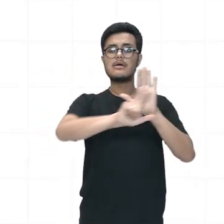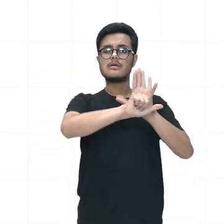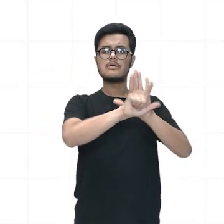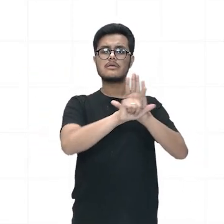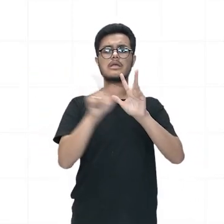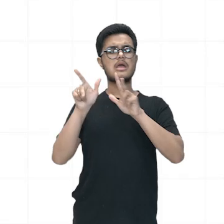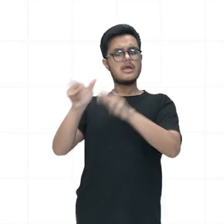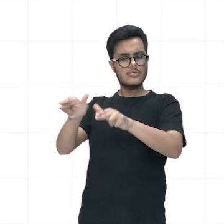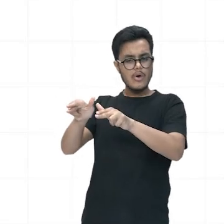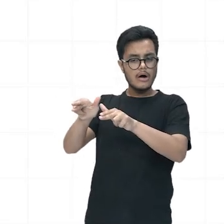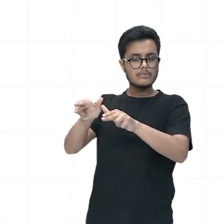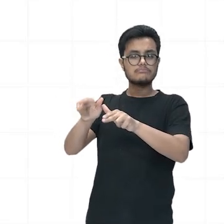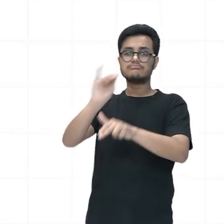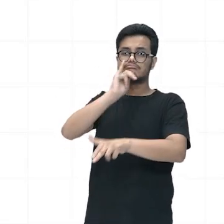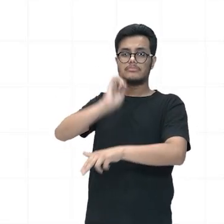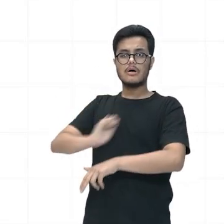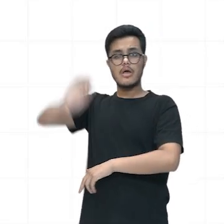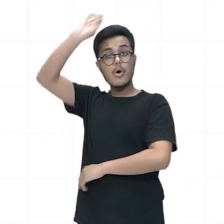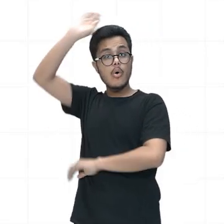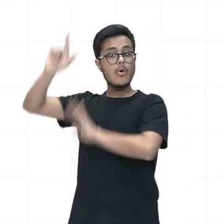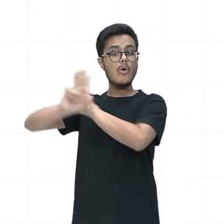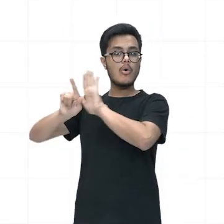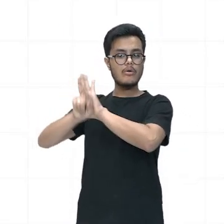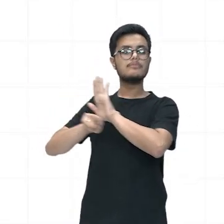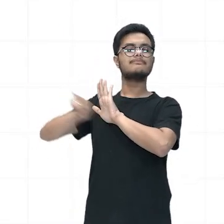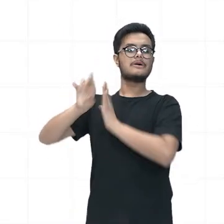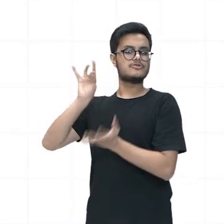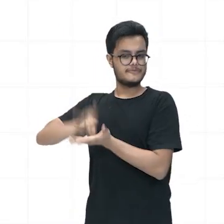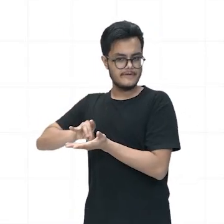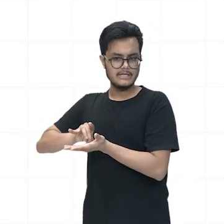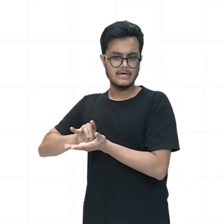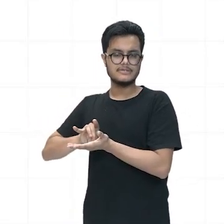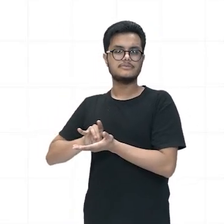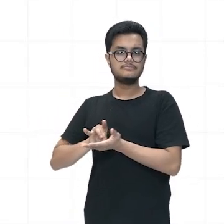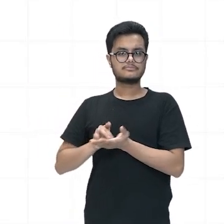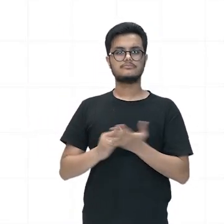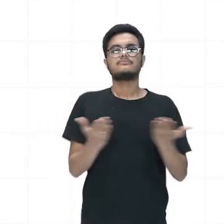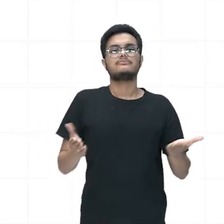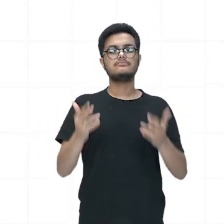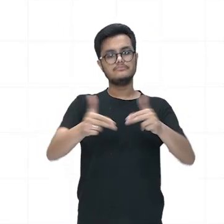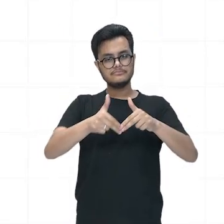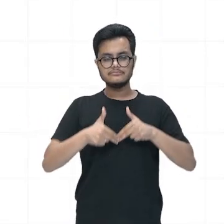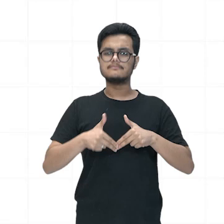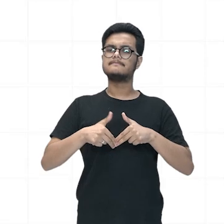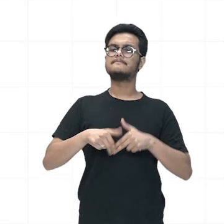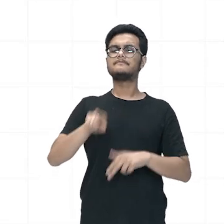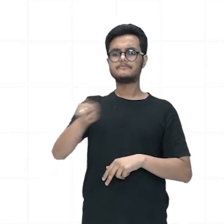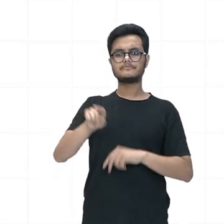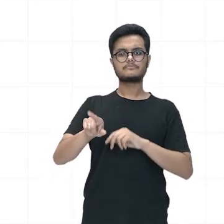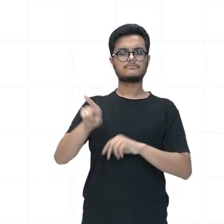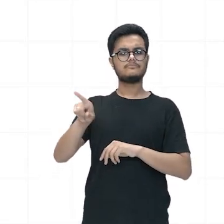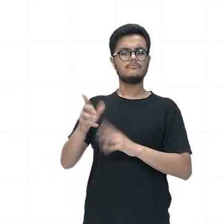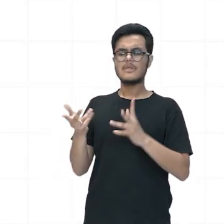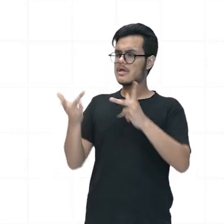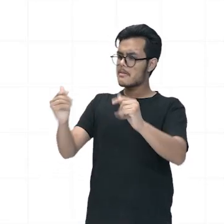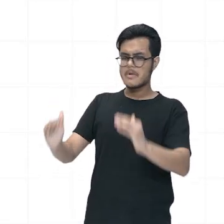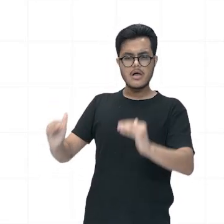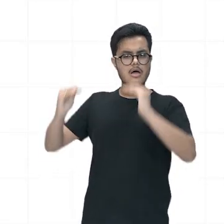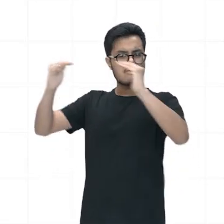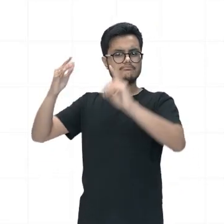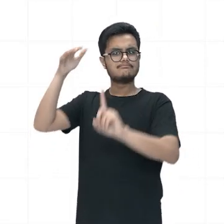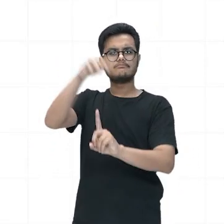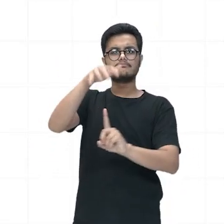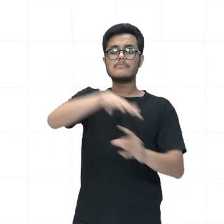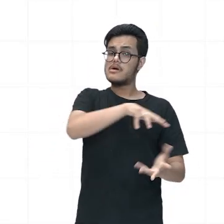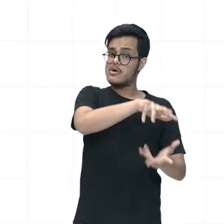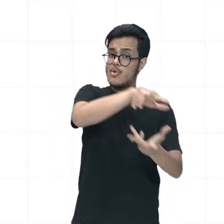democráticos, suas leis são variantes evoluídas da lei romana original. Portanto, essa é possivelmente uma das